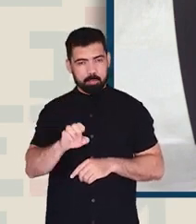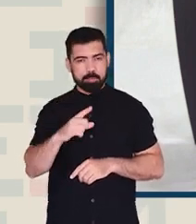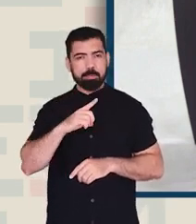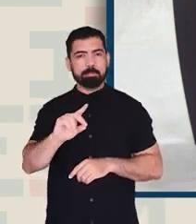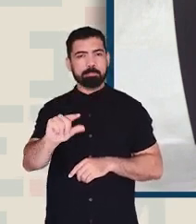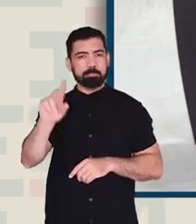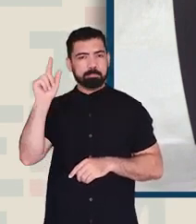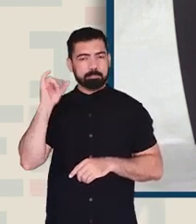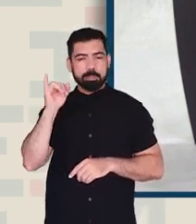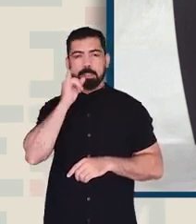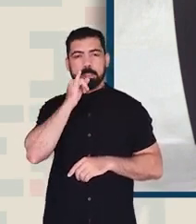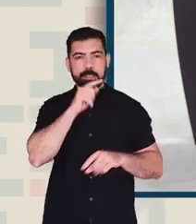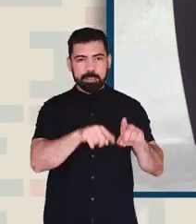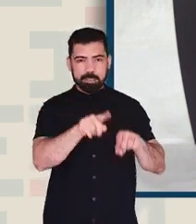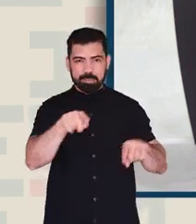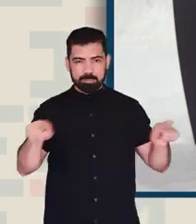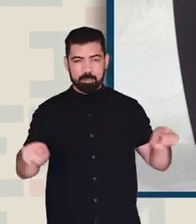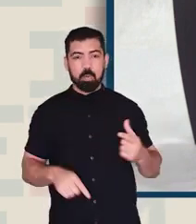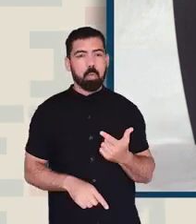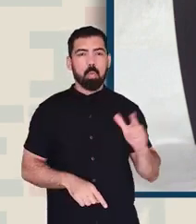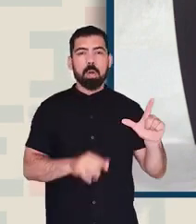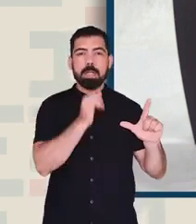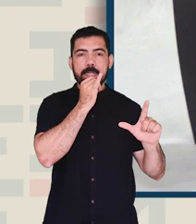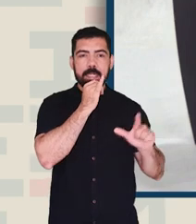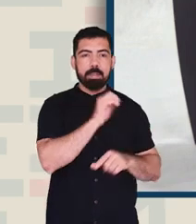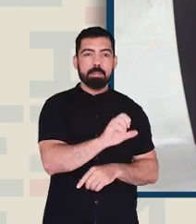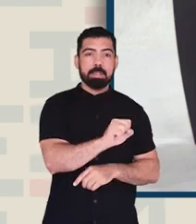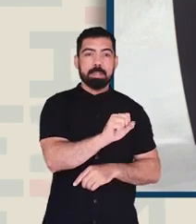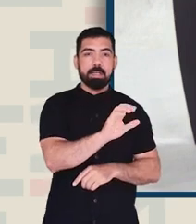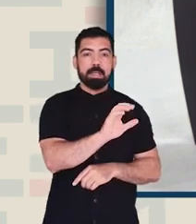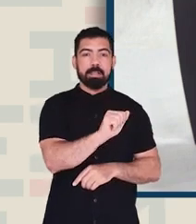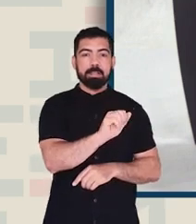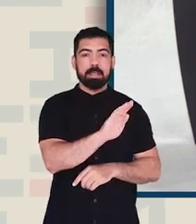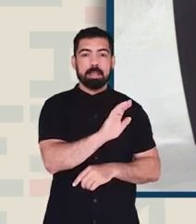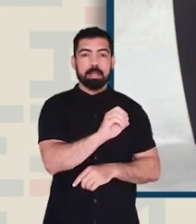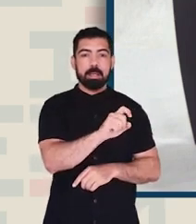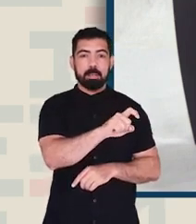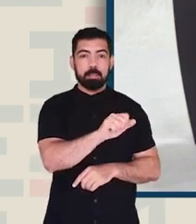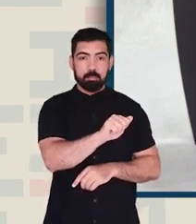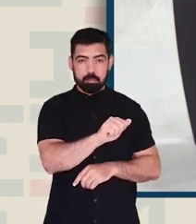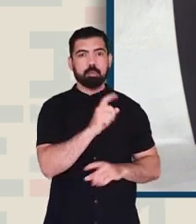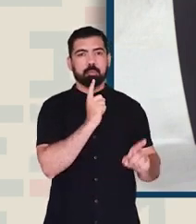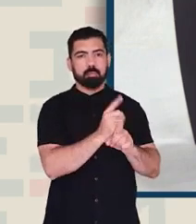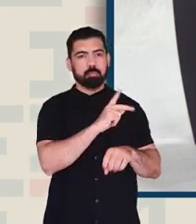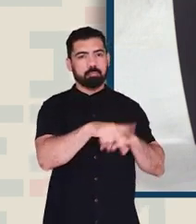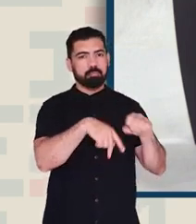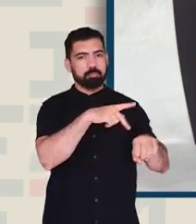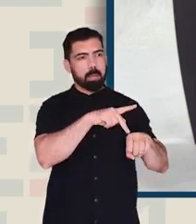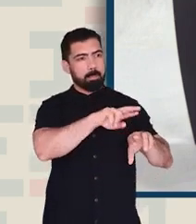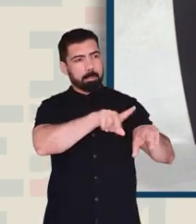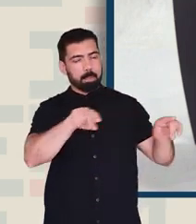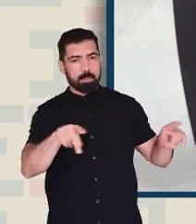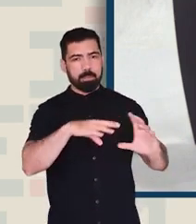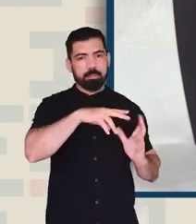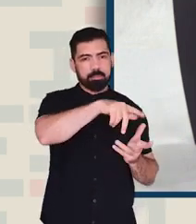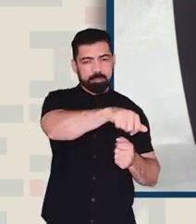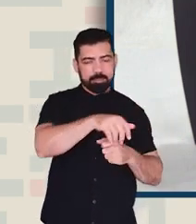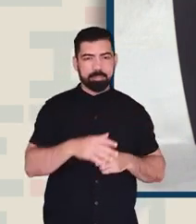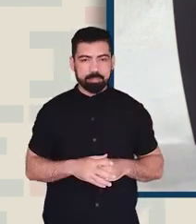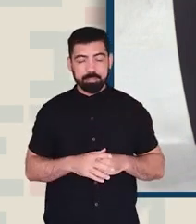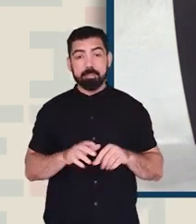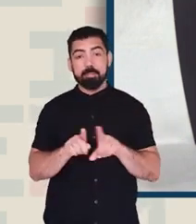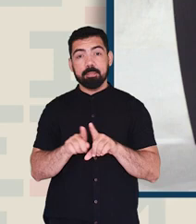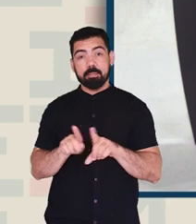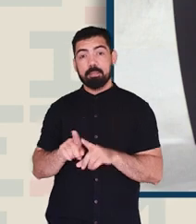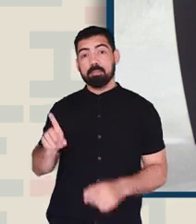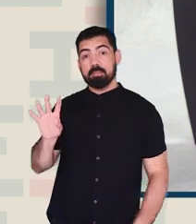variações de instrumentos como a sacabucha, que foram encontradas em diferentes partes do mundo. Já as trompas, elas também surgem na